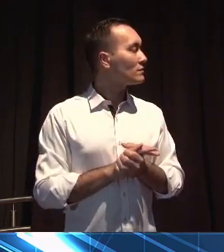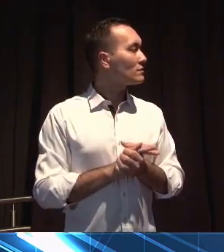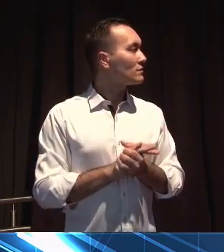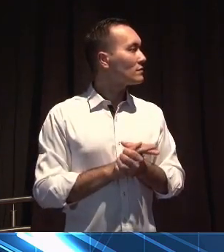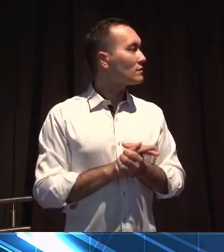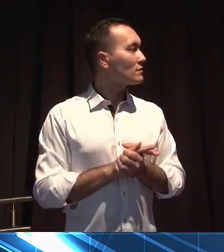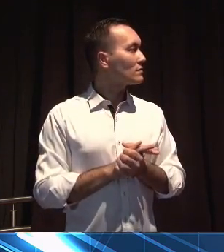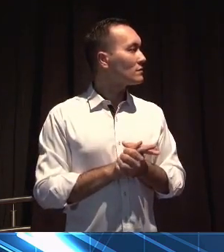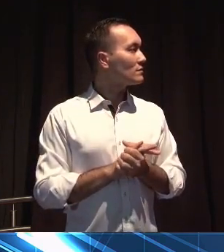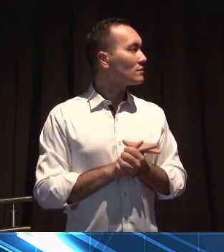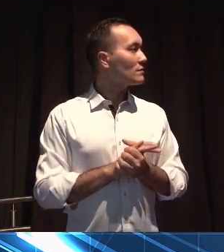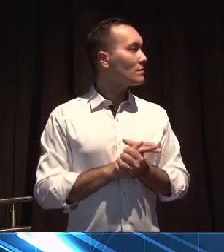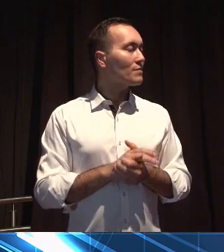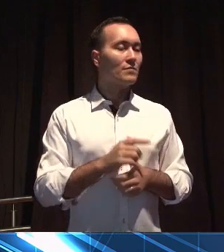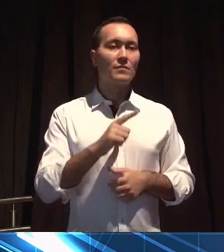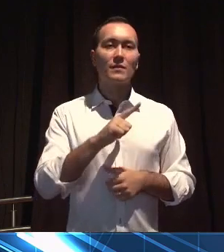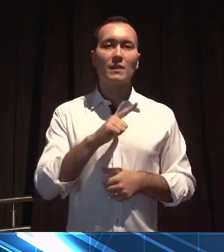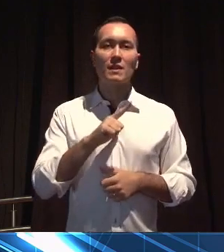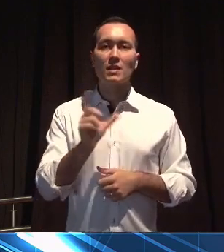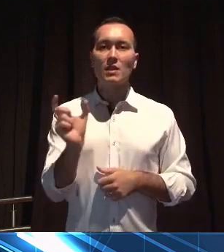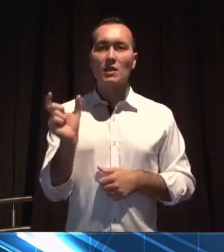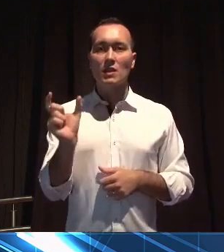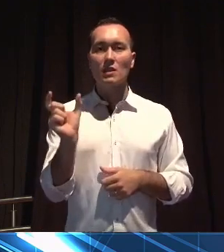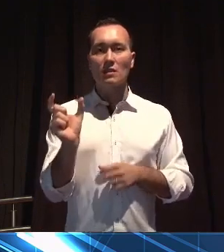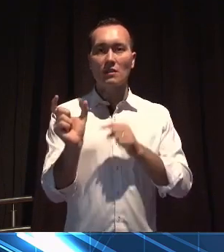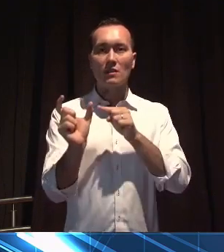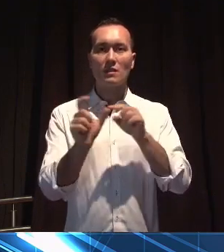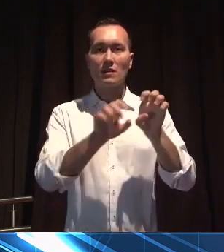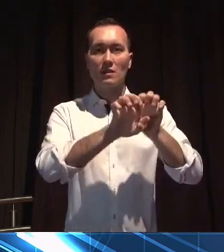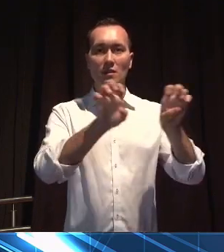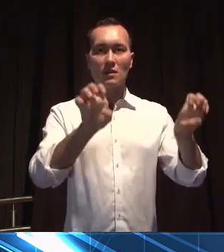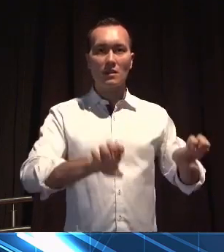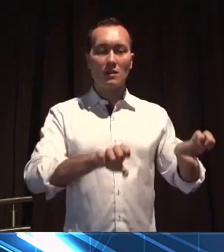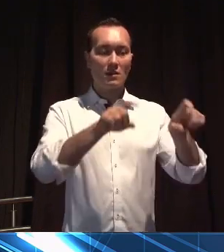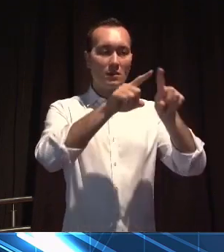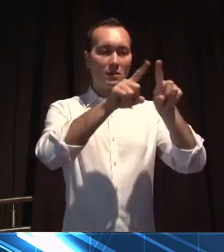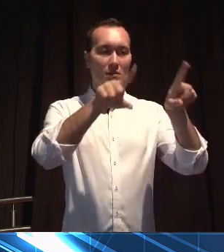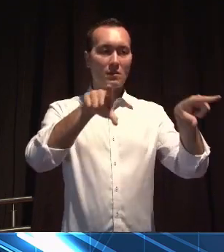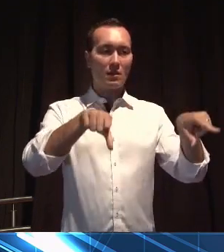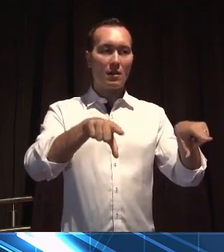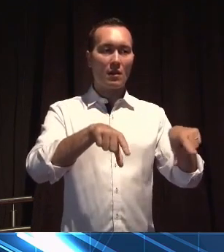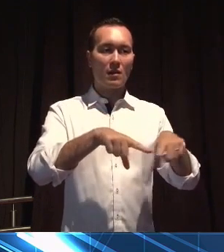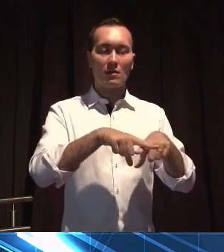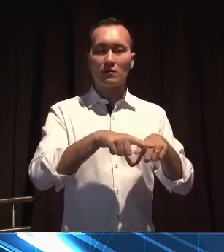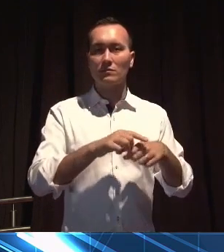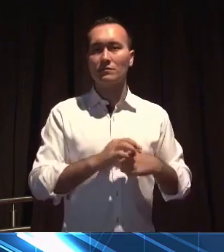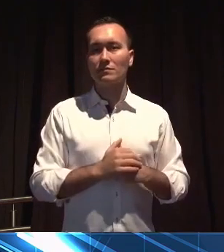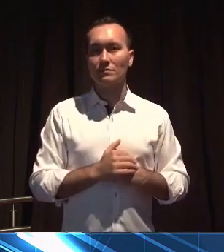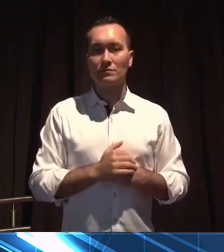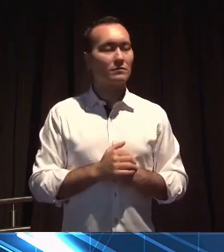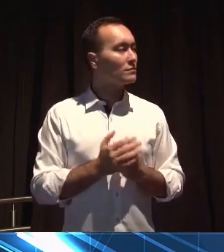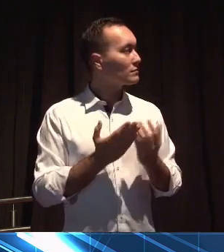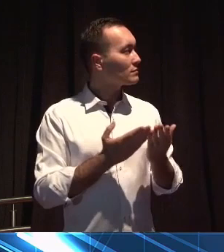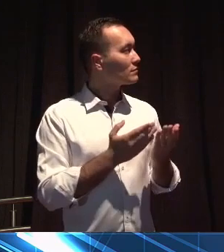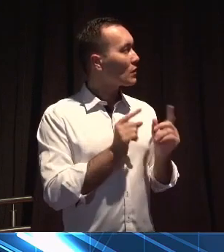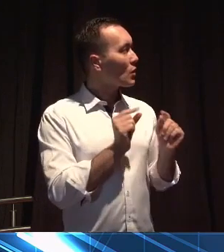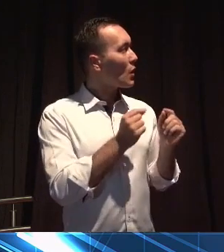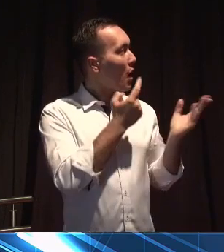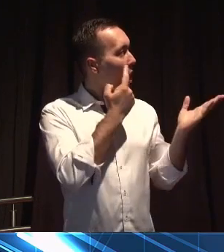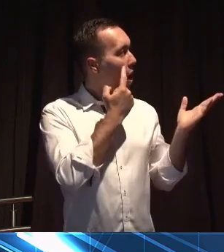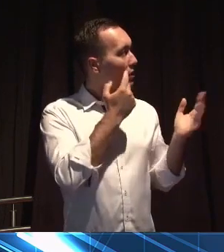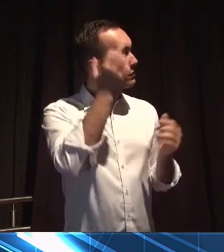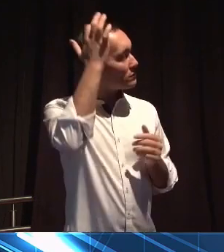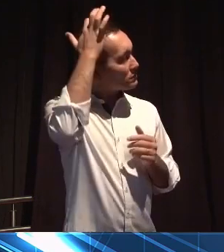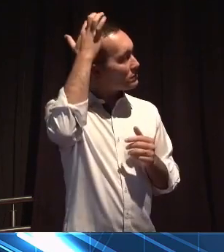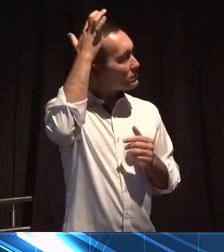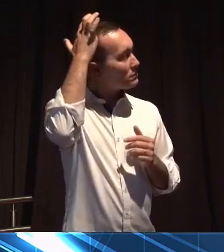é tem um nome aí pessoal que é arquitetura hexagonal né arquitetura hexagonal é isso aqui é um método diagonal isso aqui